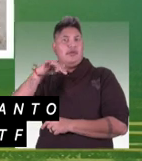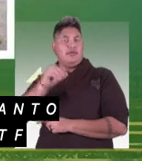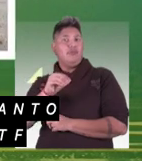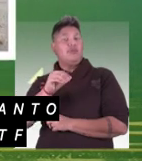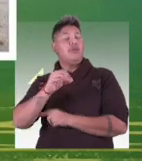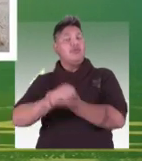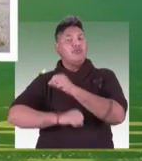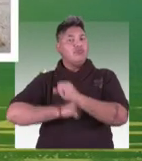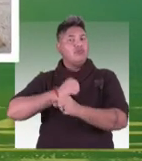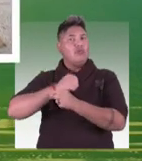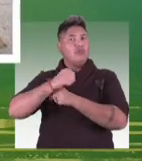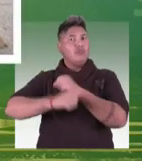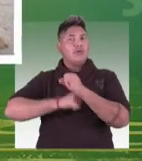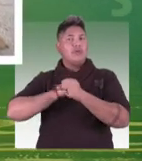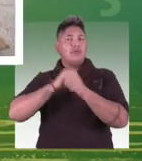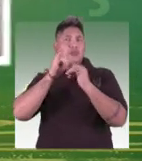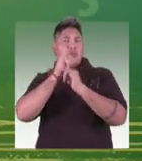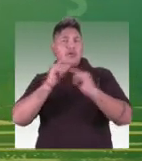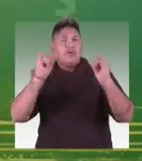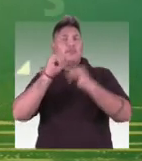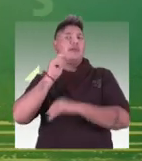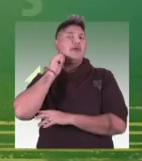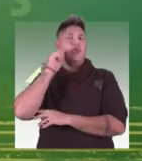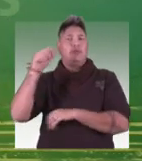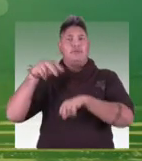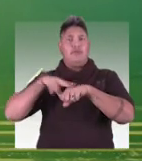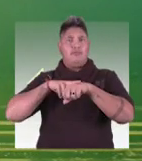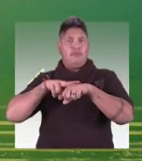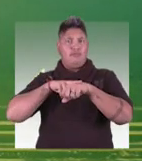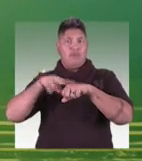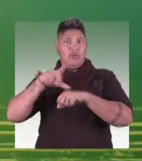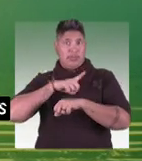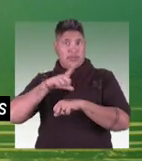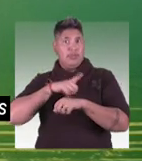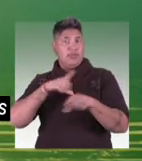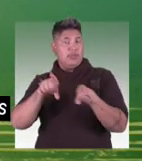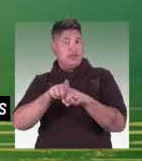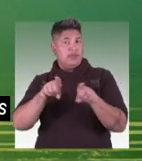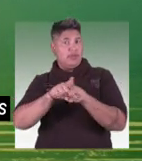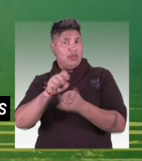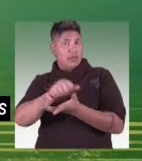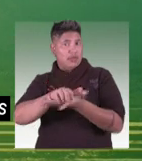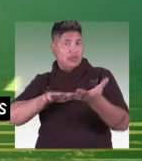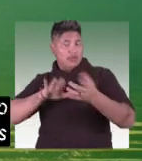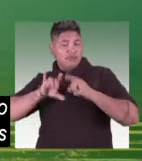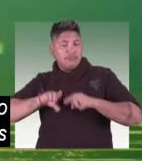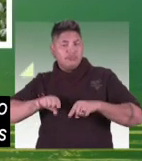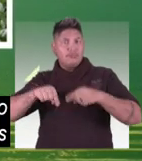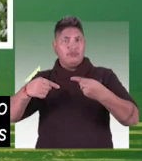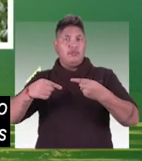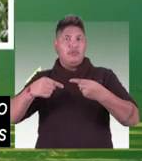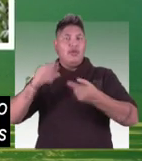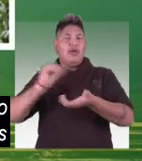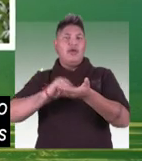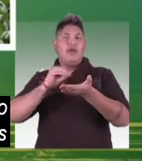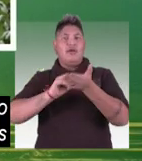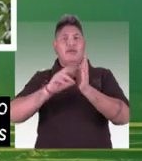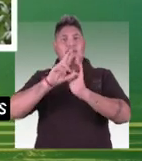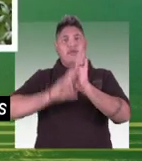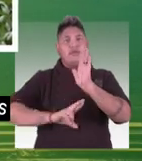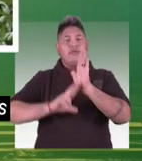pelo STF e, anualmente, na campanha Abril Verde. São desempenhadas ainda ações de enfrentamento